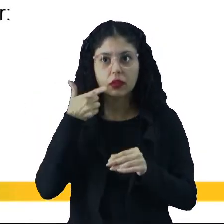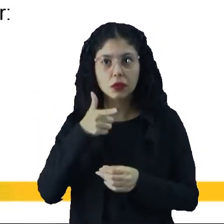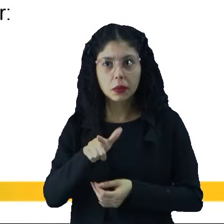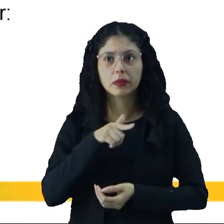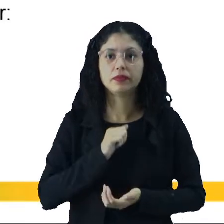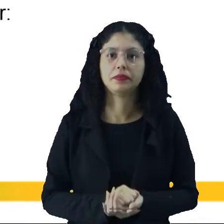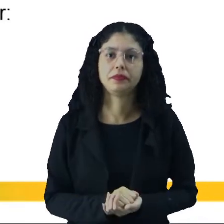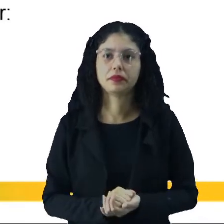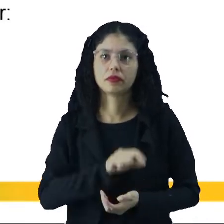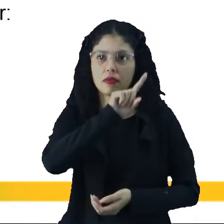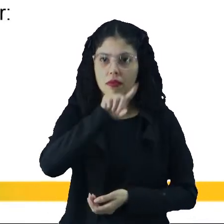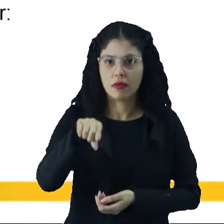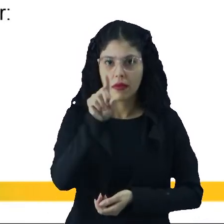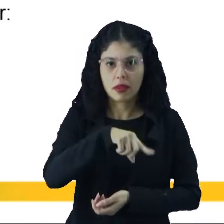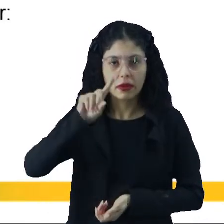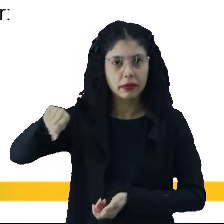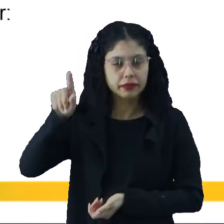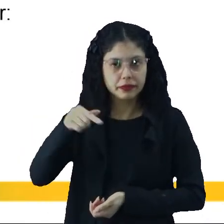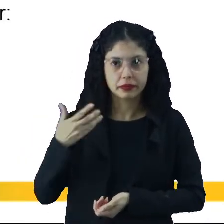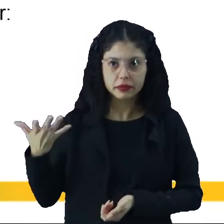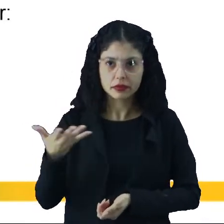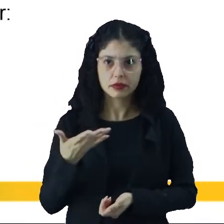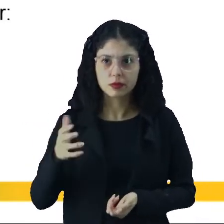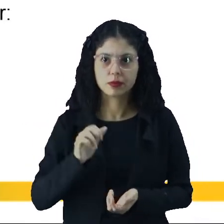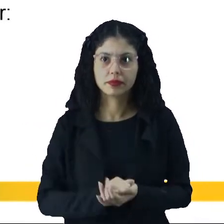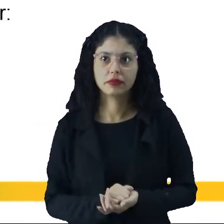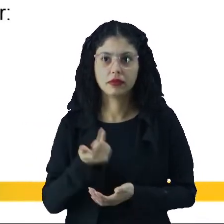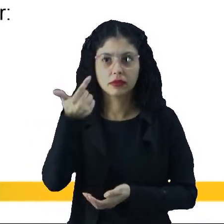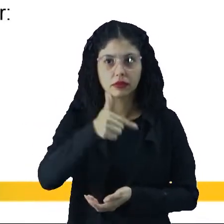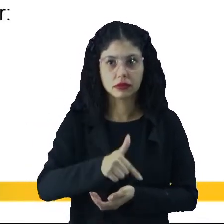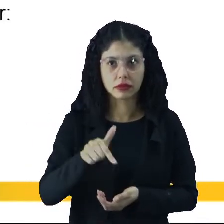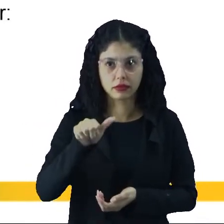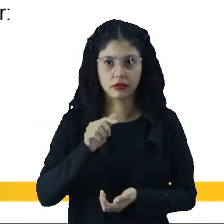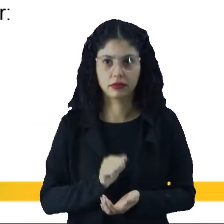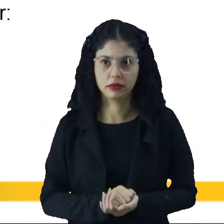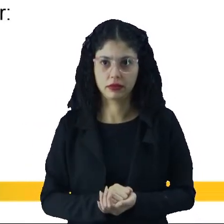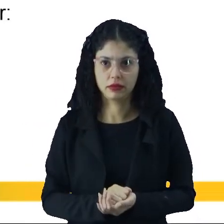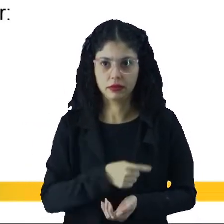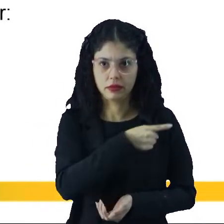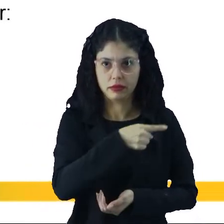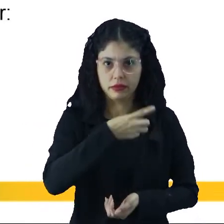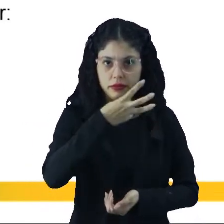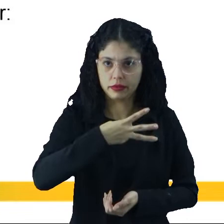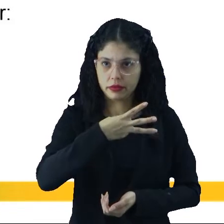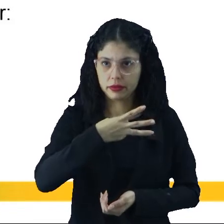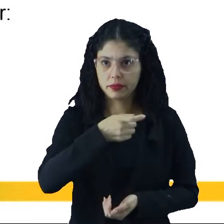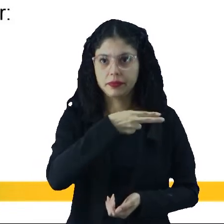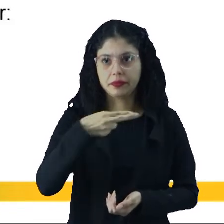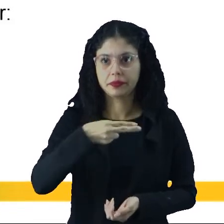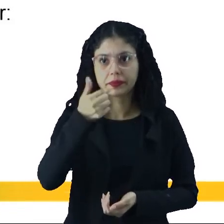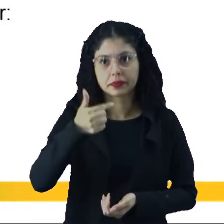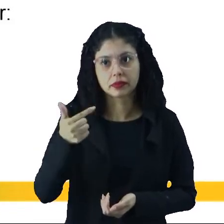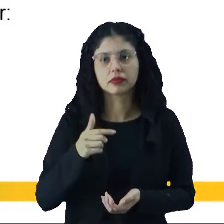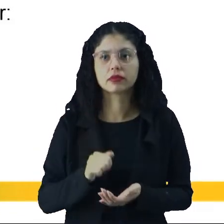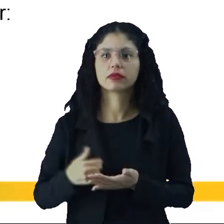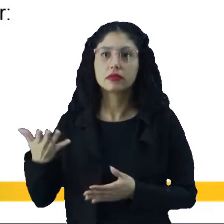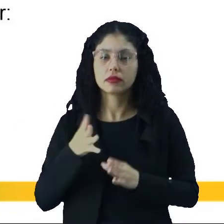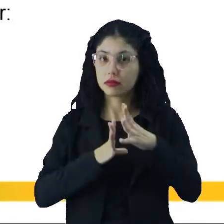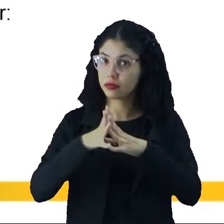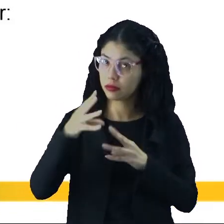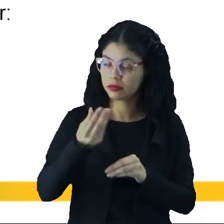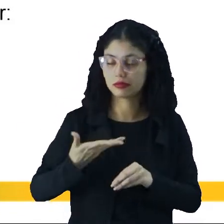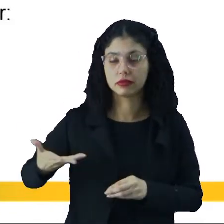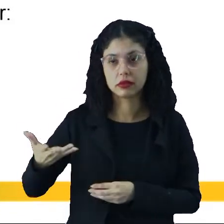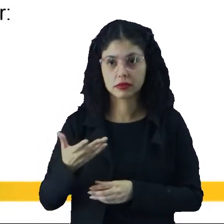consegui. Cancela as bases, repete os expoentes, vai ficar menos 3x igual a 2, as bases